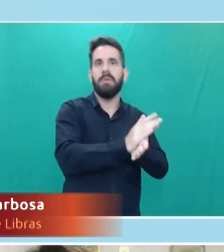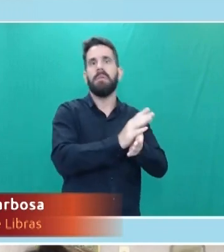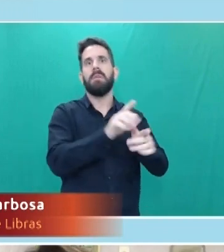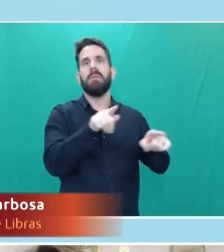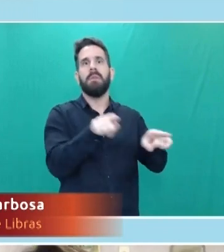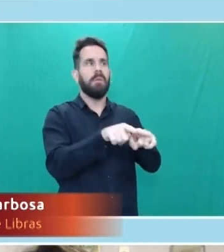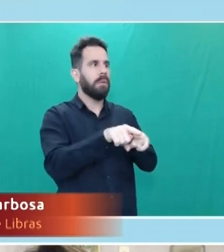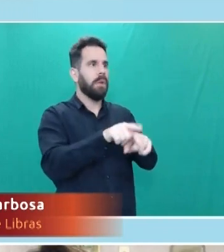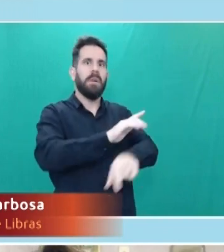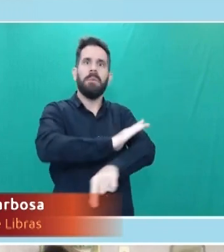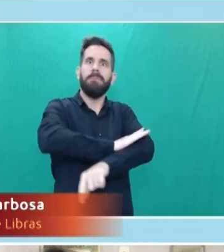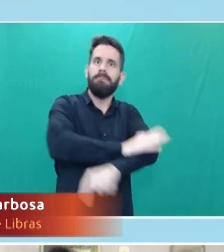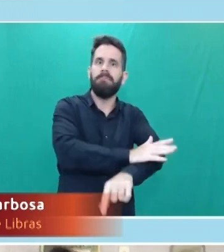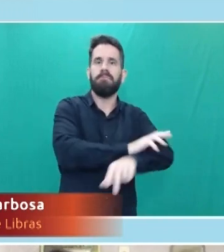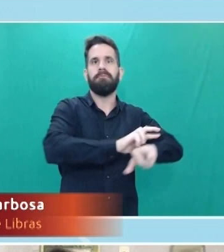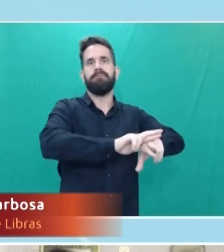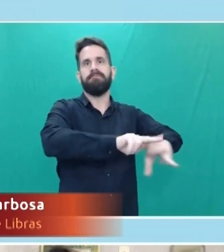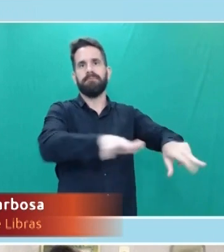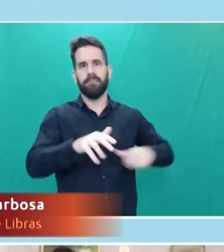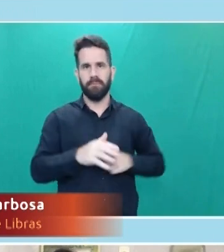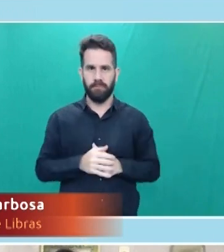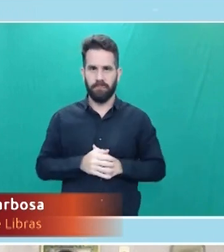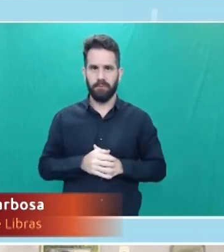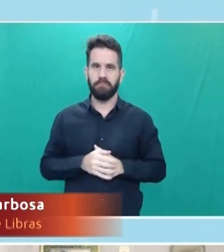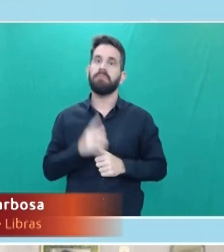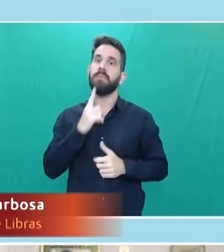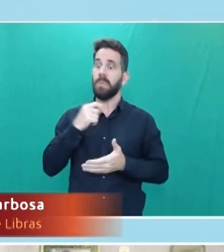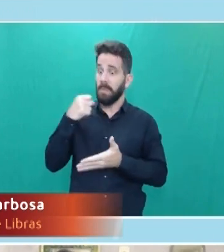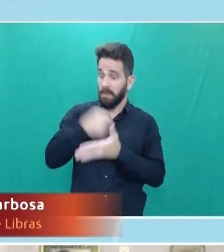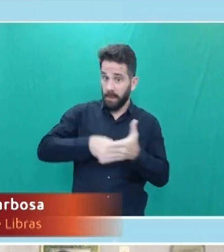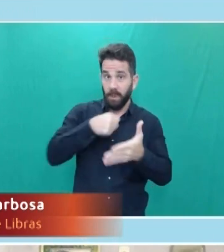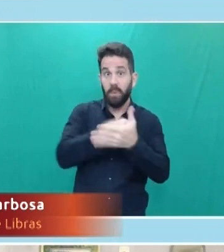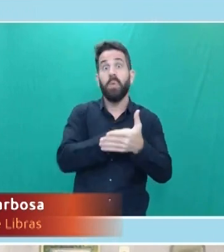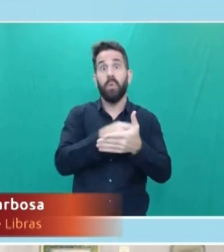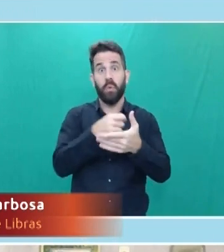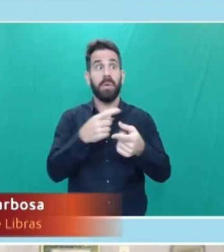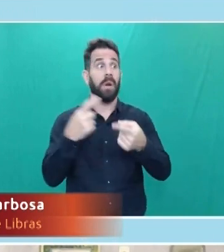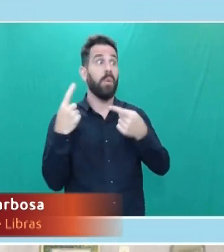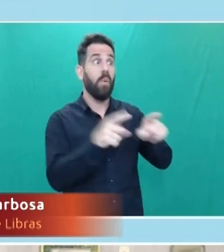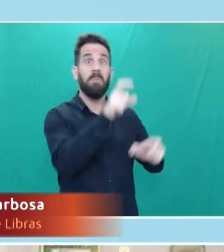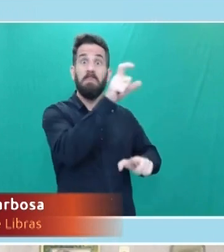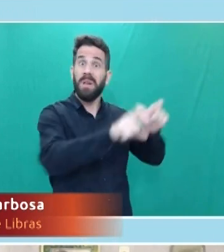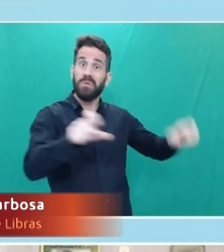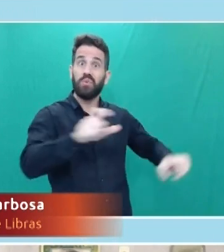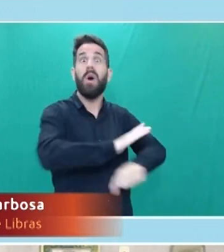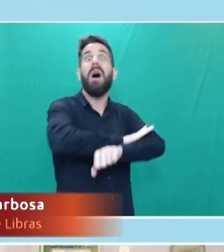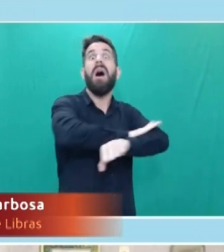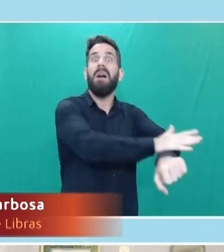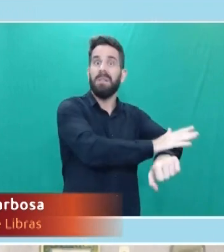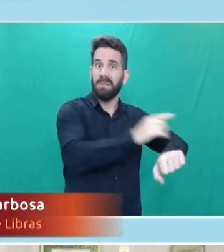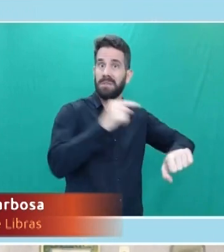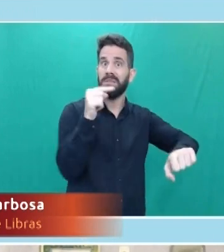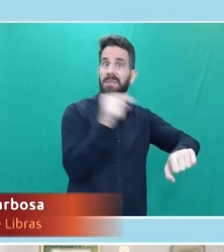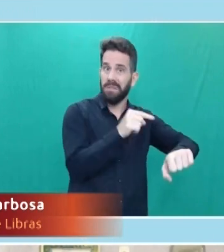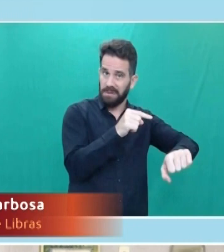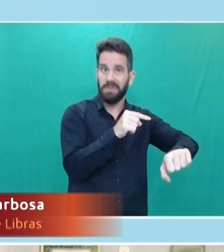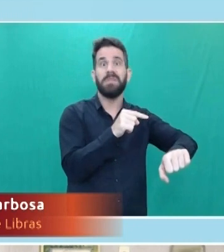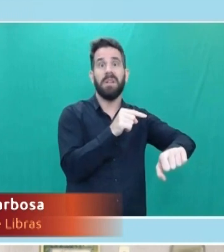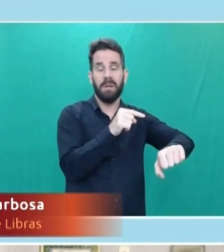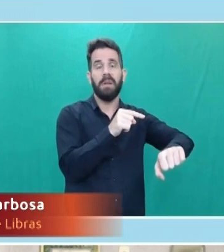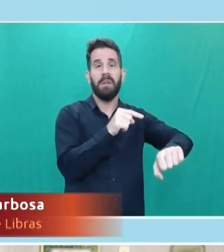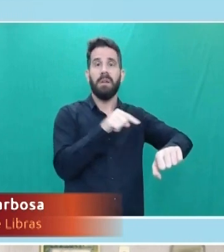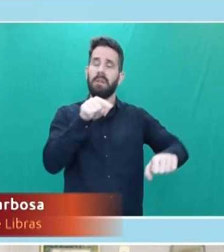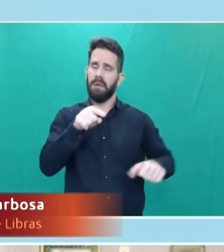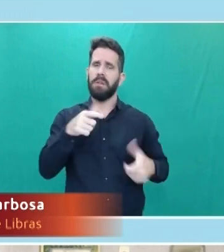luta antirracista que o Salomão falou, que é uma luta muito importante, né, no nosso país e fundamental para a